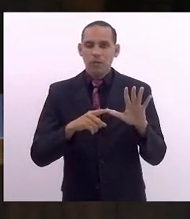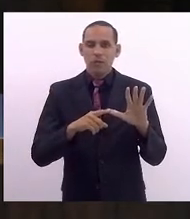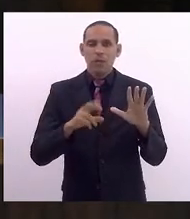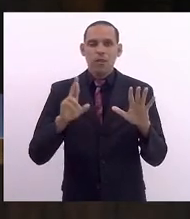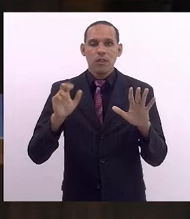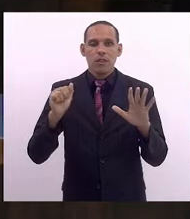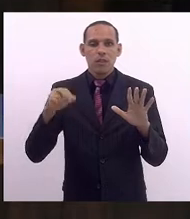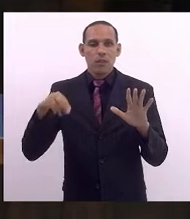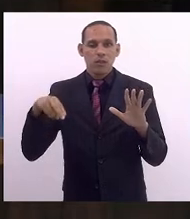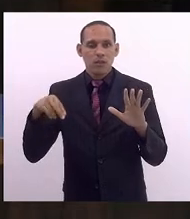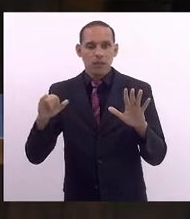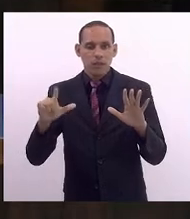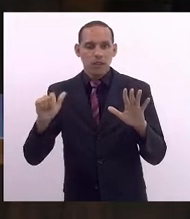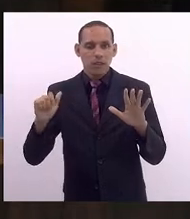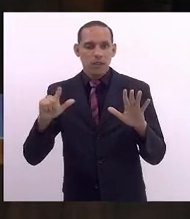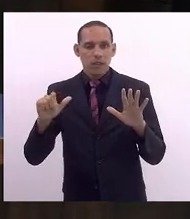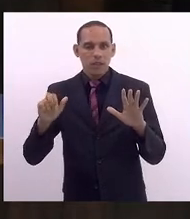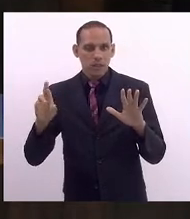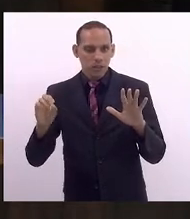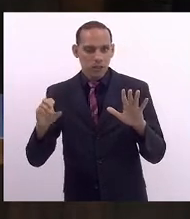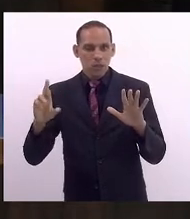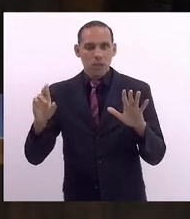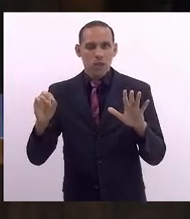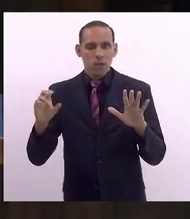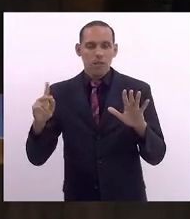Raonila Lázaro Rocha Barbosa,